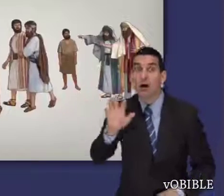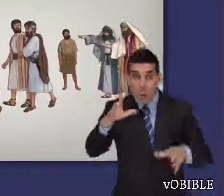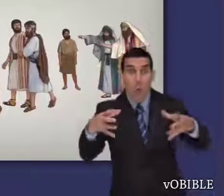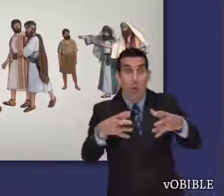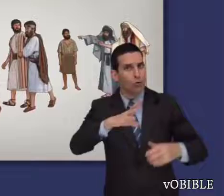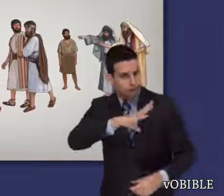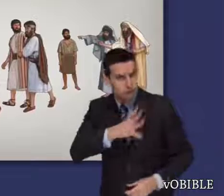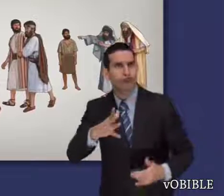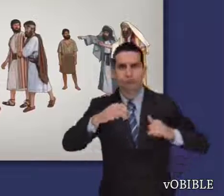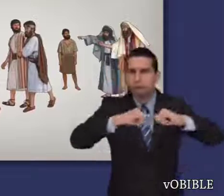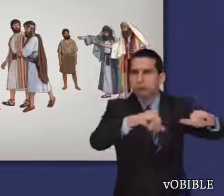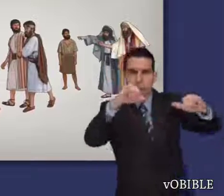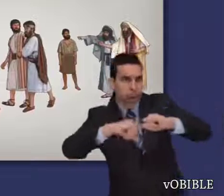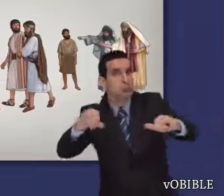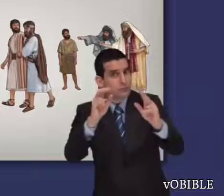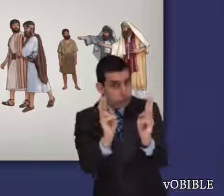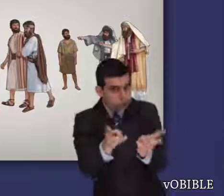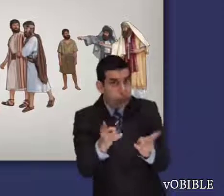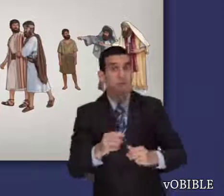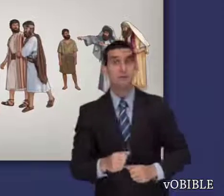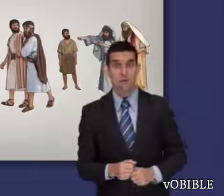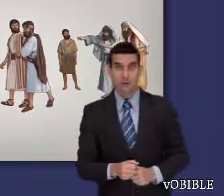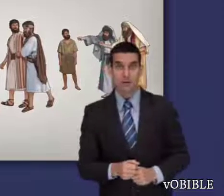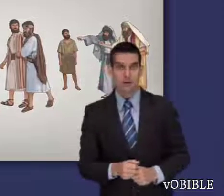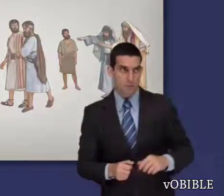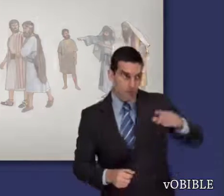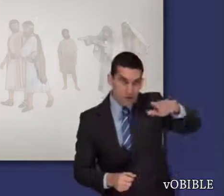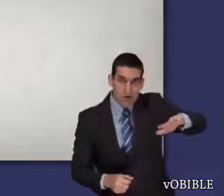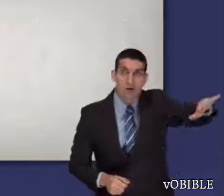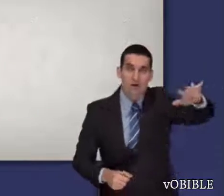boas novas com coragem, mesmo enfrentando muita oposição.